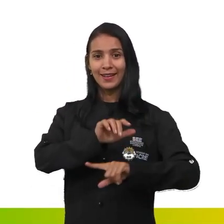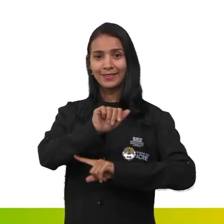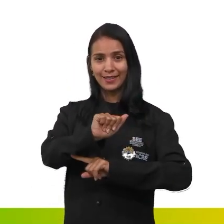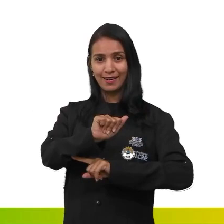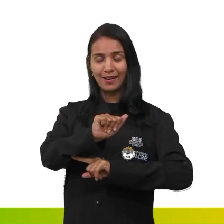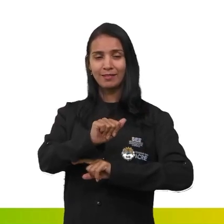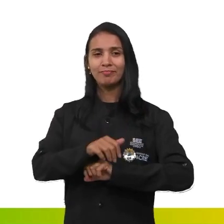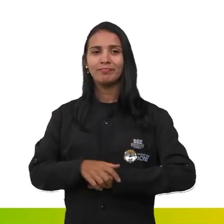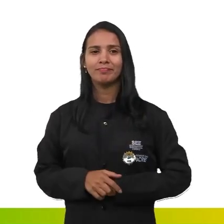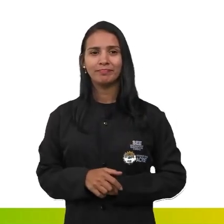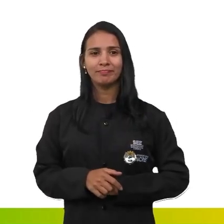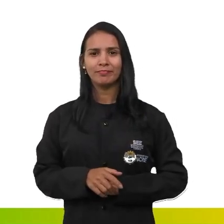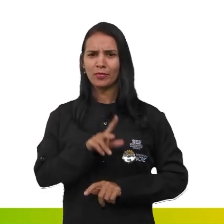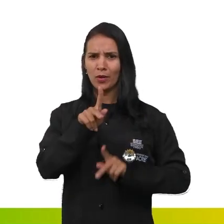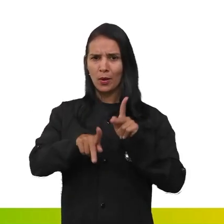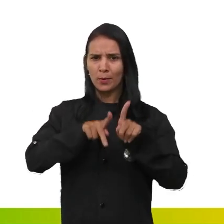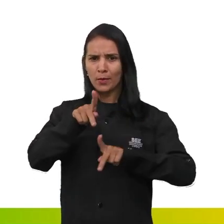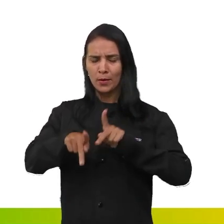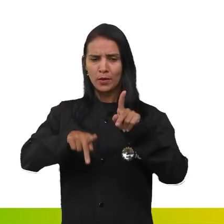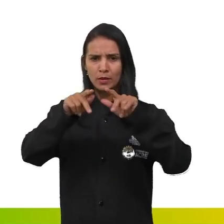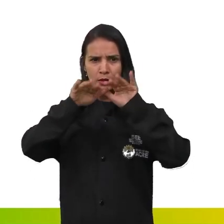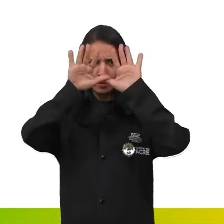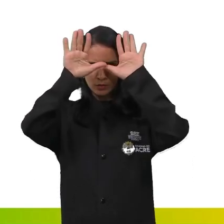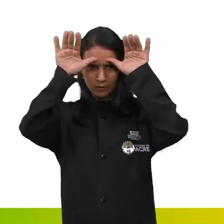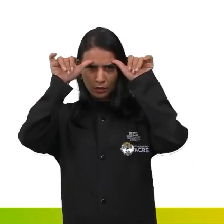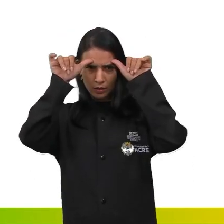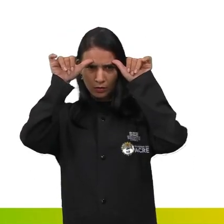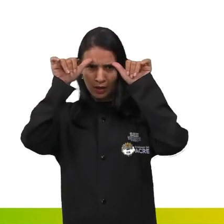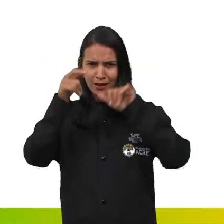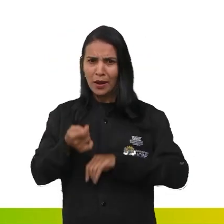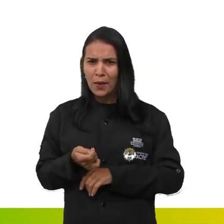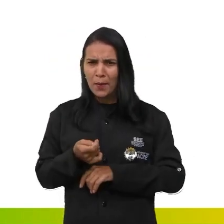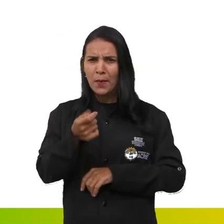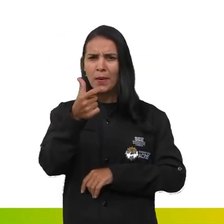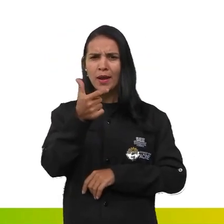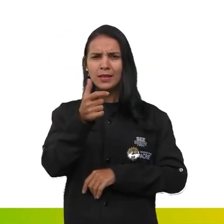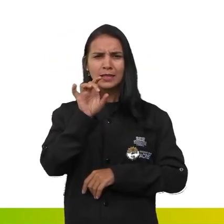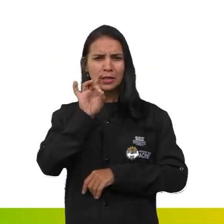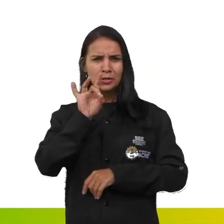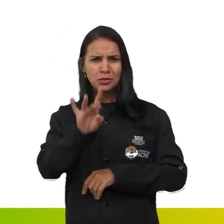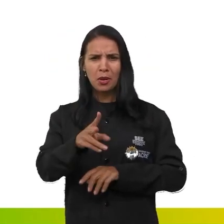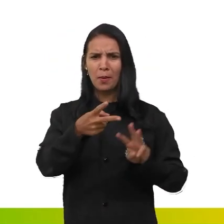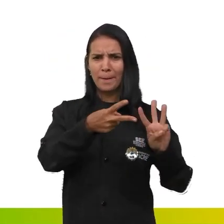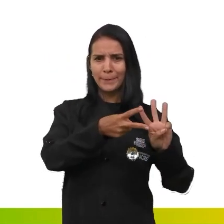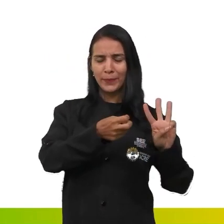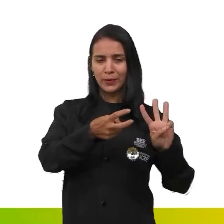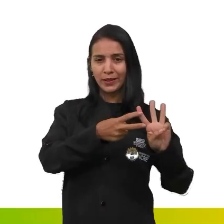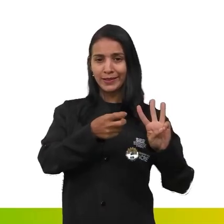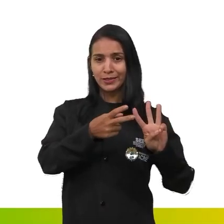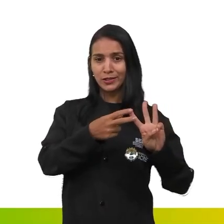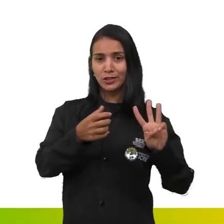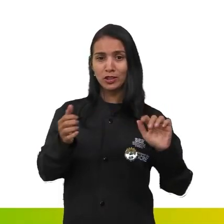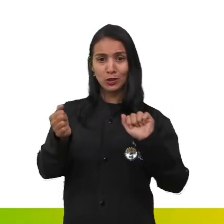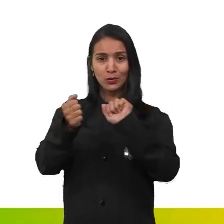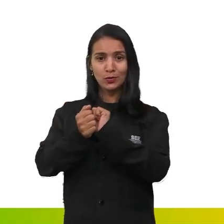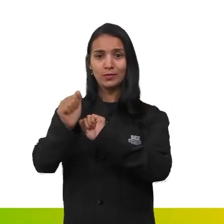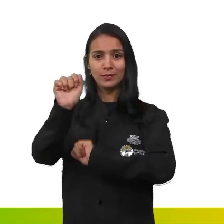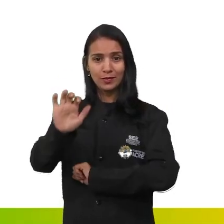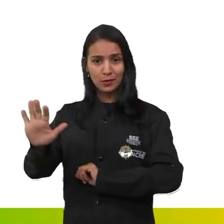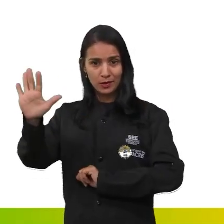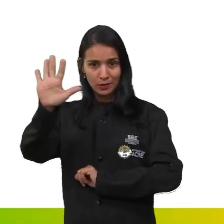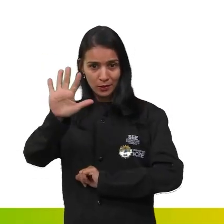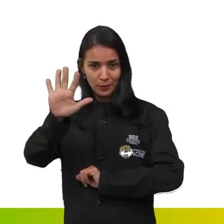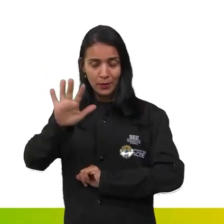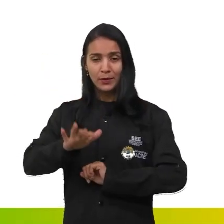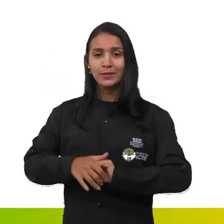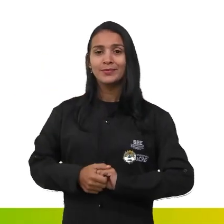seguinte: a população acriana é composta quase exclusivamente por indígenas e europeus, sem influência